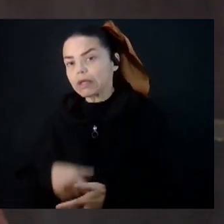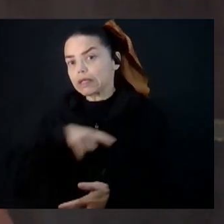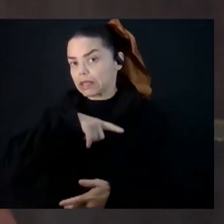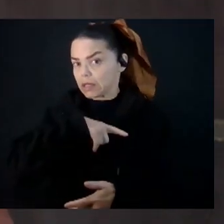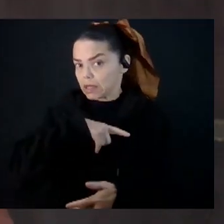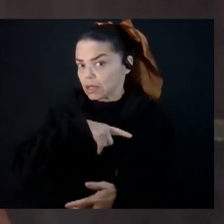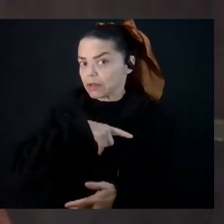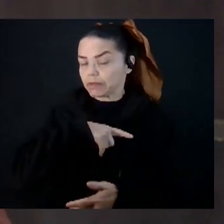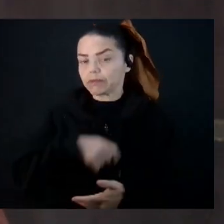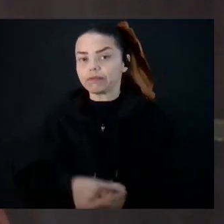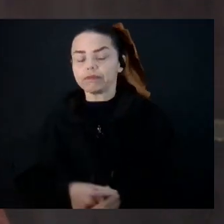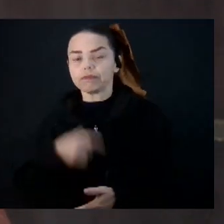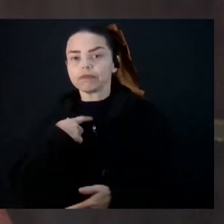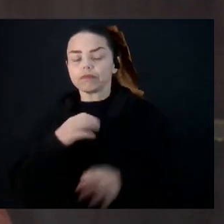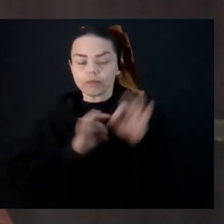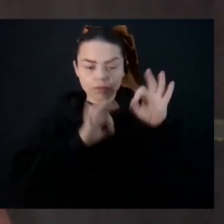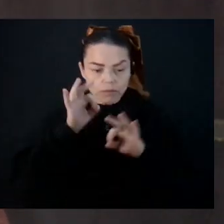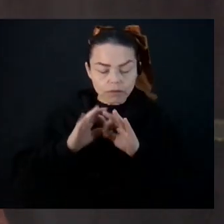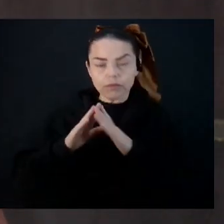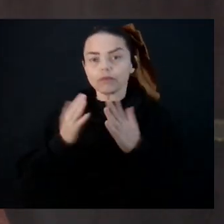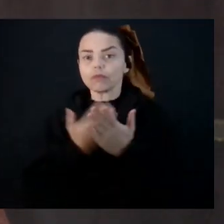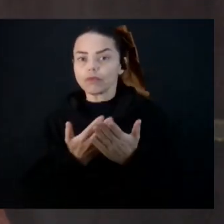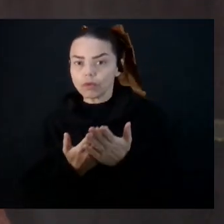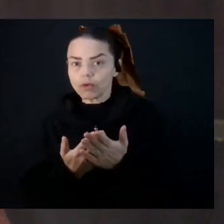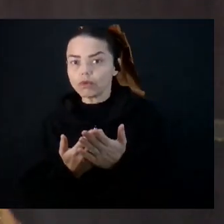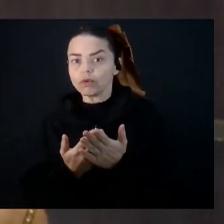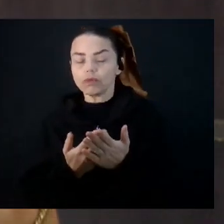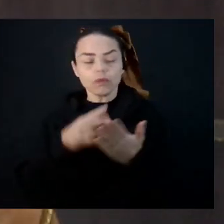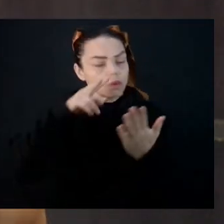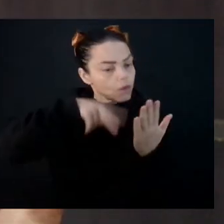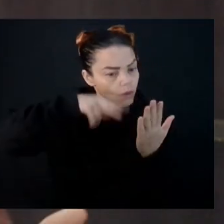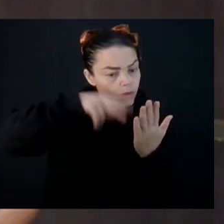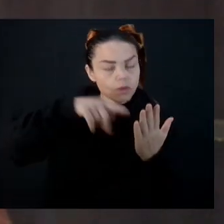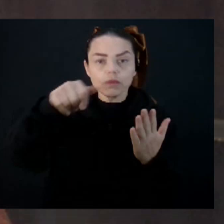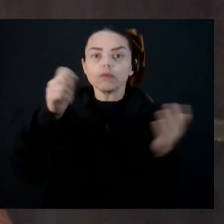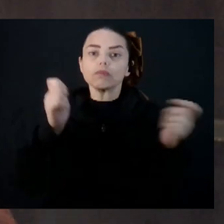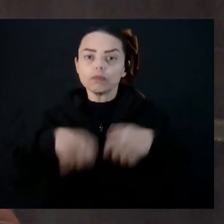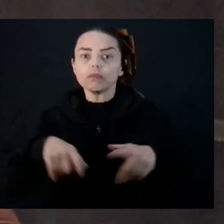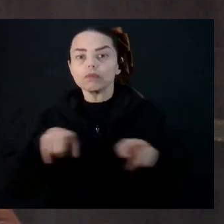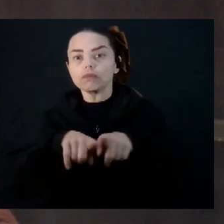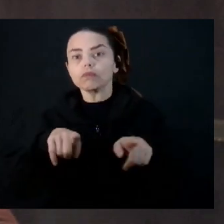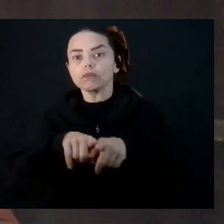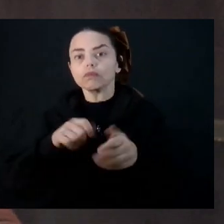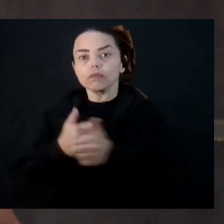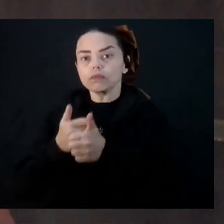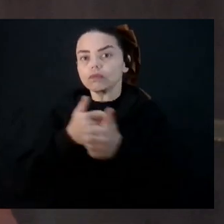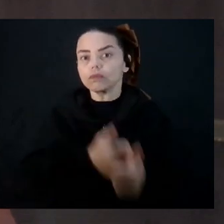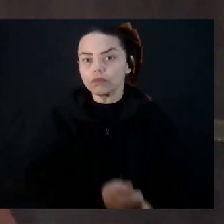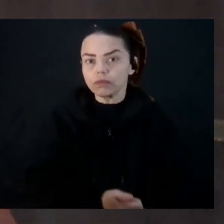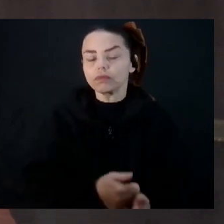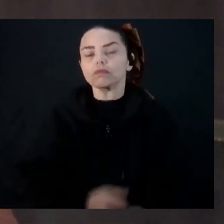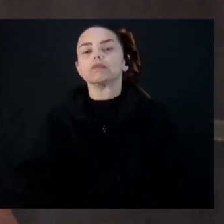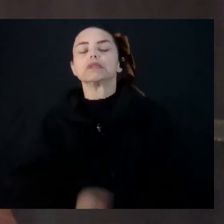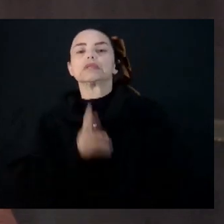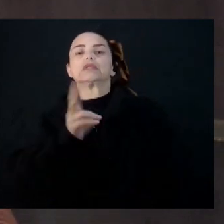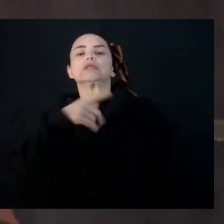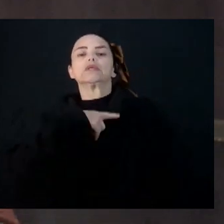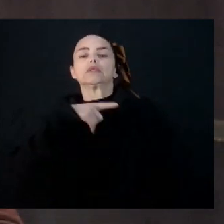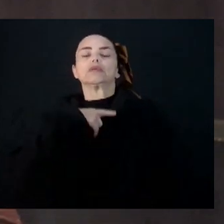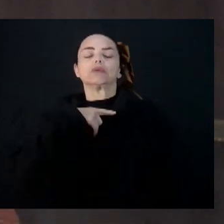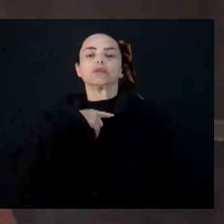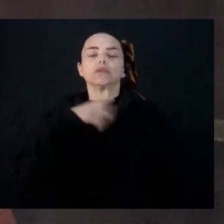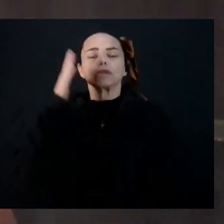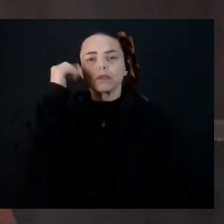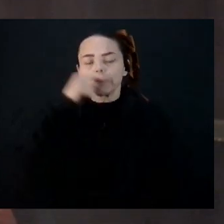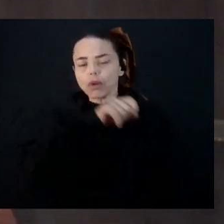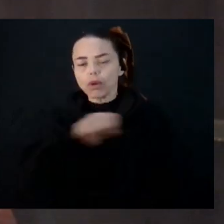têm projetos, né? Então, projetos de leitura, então você pode também acompanhar isso. Então, você sempre tem que estar a par o que